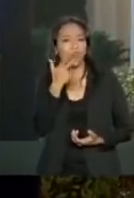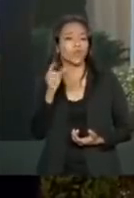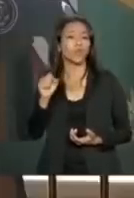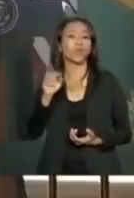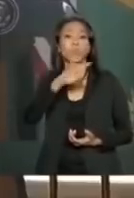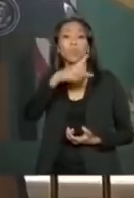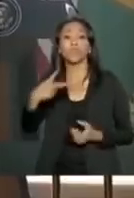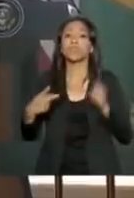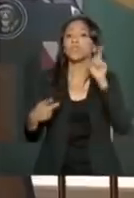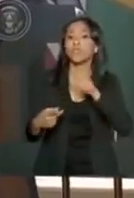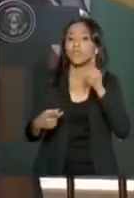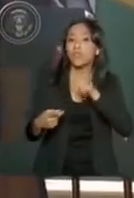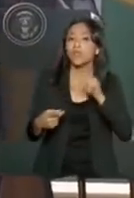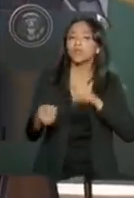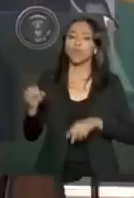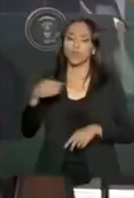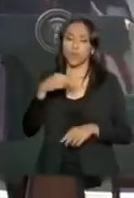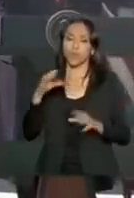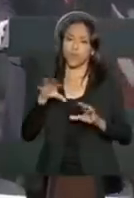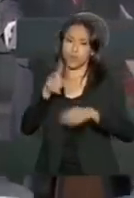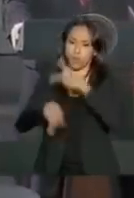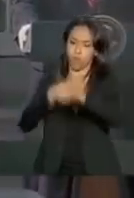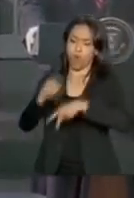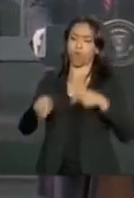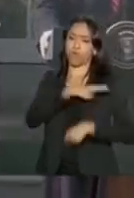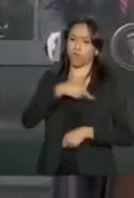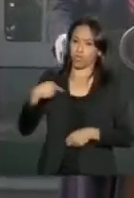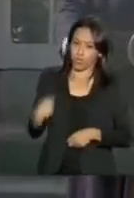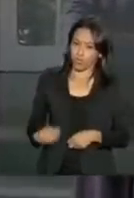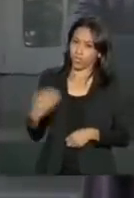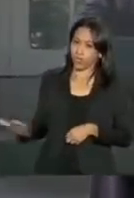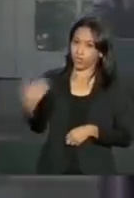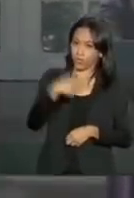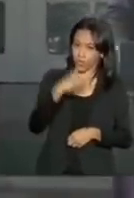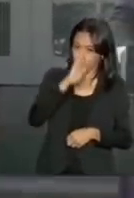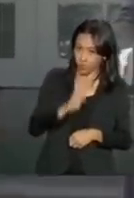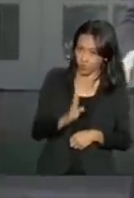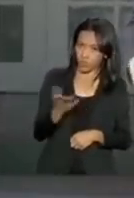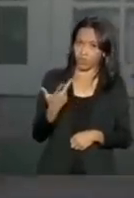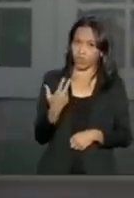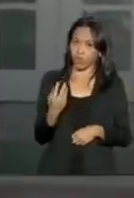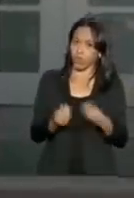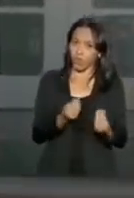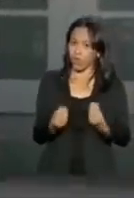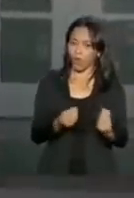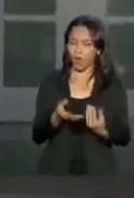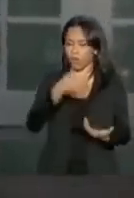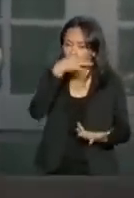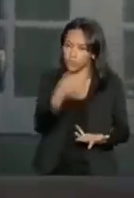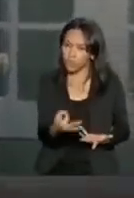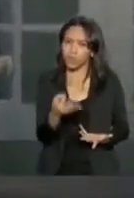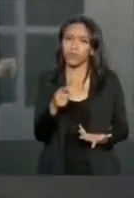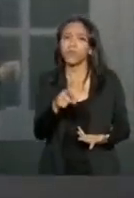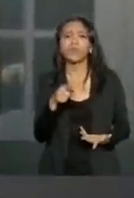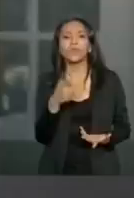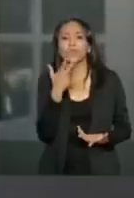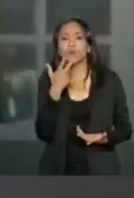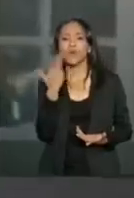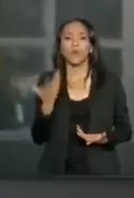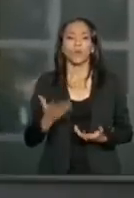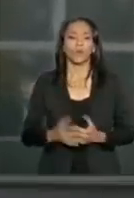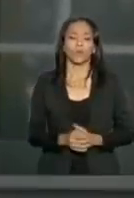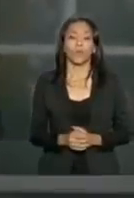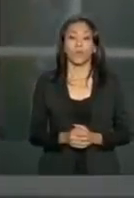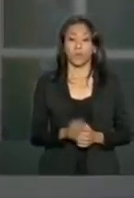Trump sobre os chineses no Brasil? Comerciar com a China e receber investimentos da China. Qual é a posição do governo brasileiro com relação a isso e o que o senhor falou sobre o